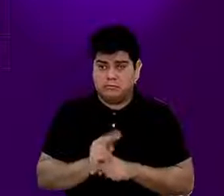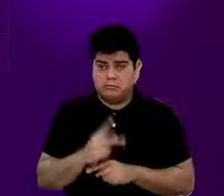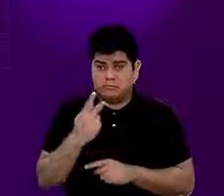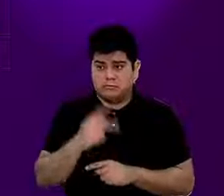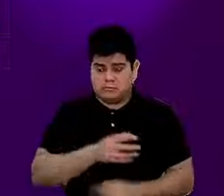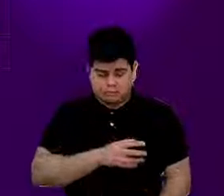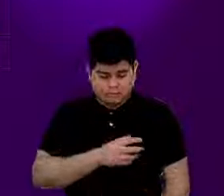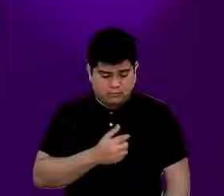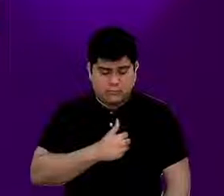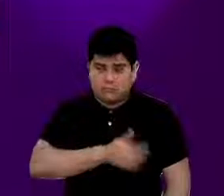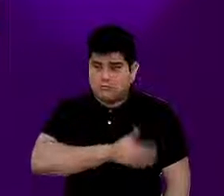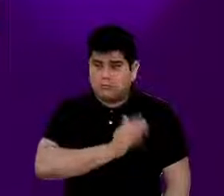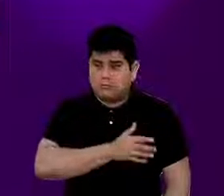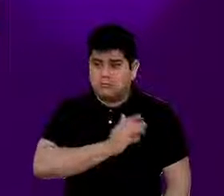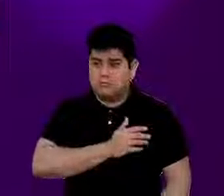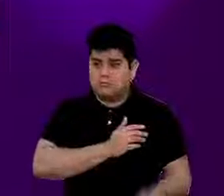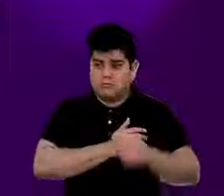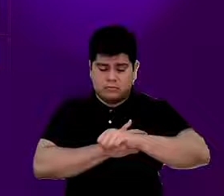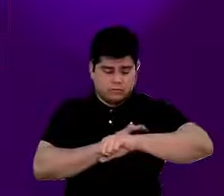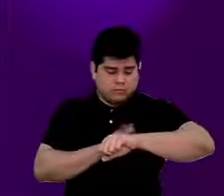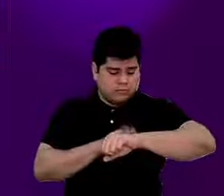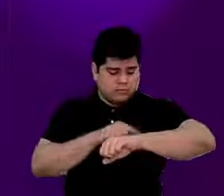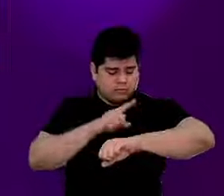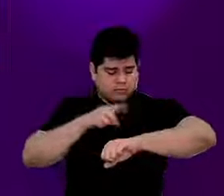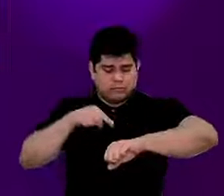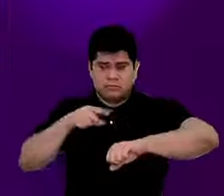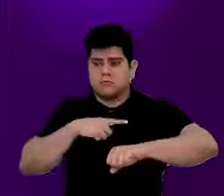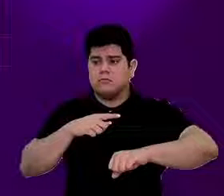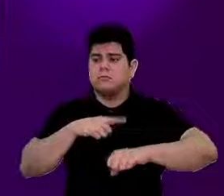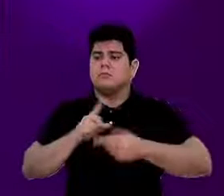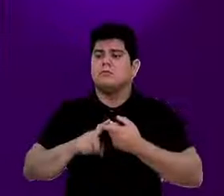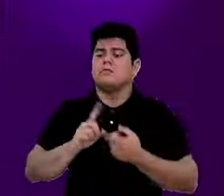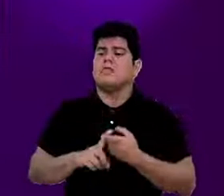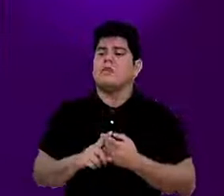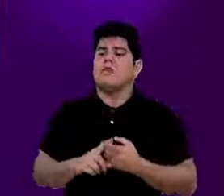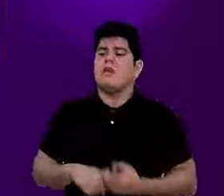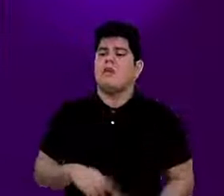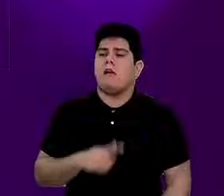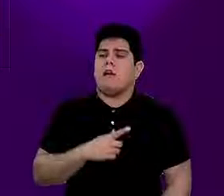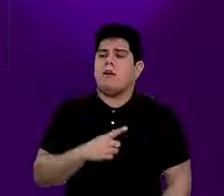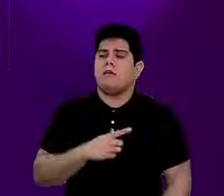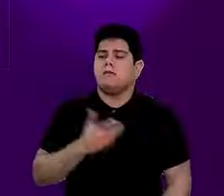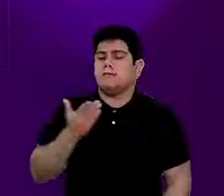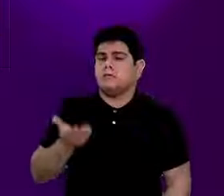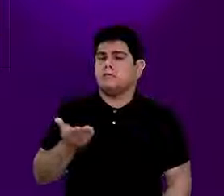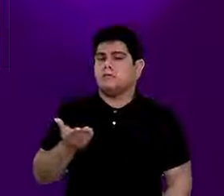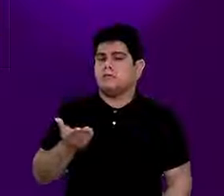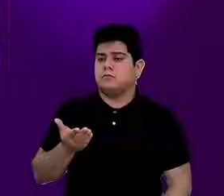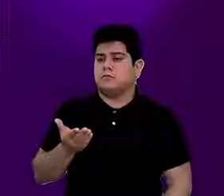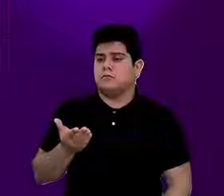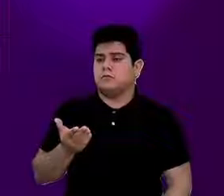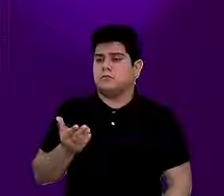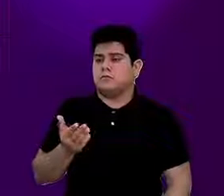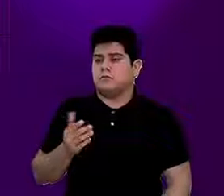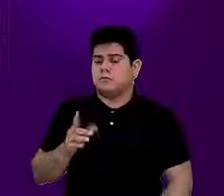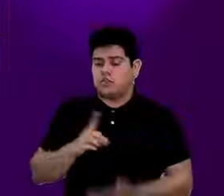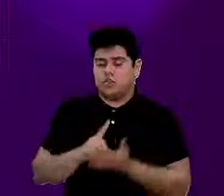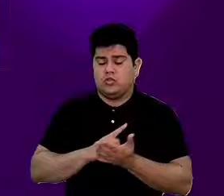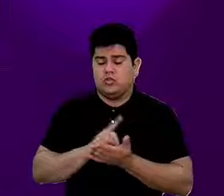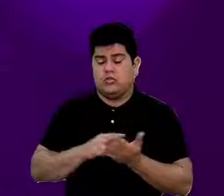frequência cardíaca, ele pode também ser monitorado quanto ao quadro de delírio através de uma competência